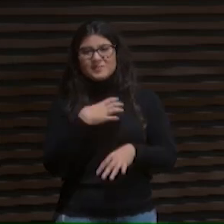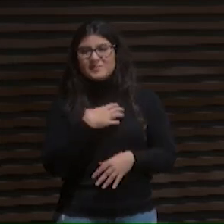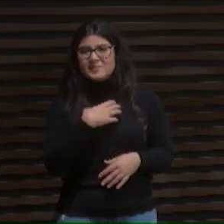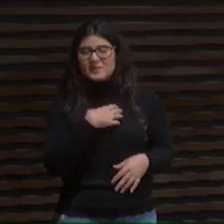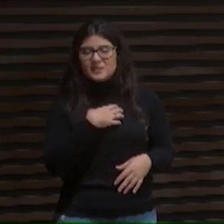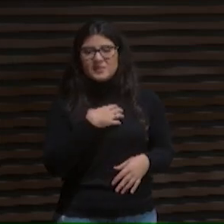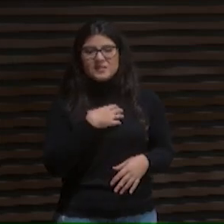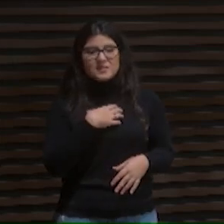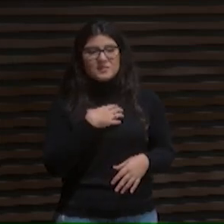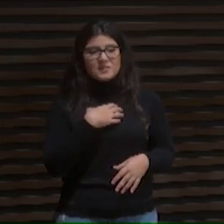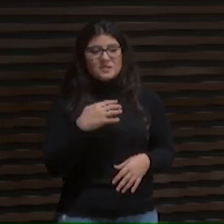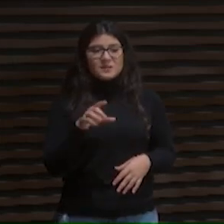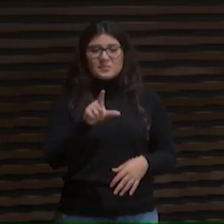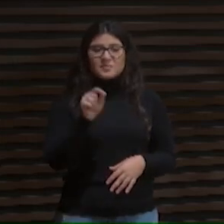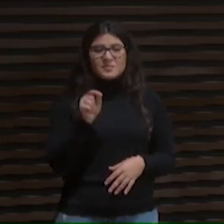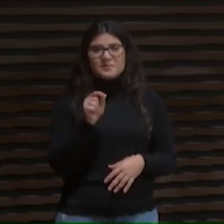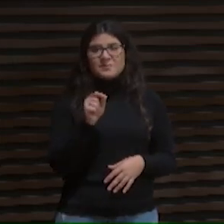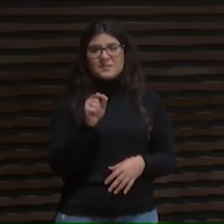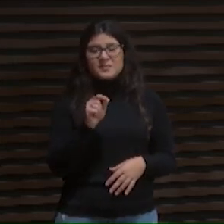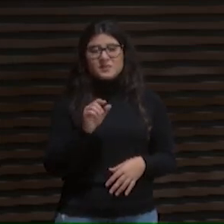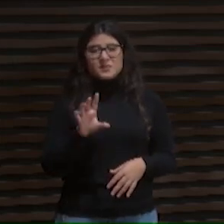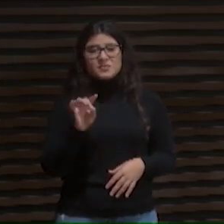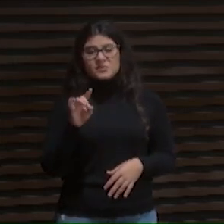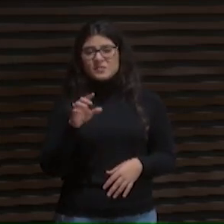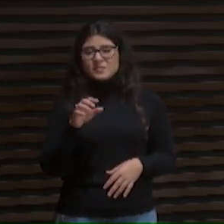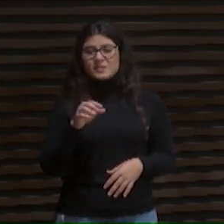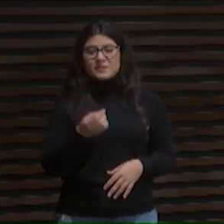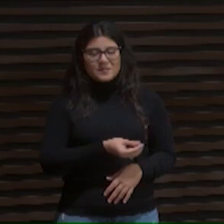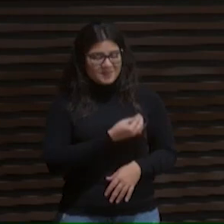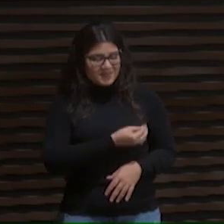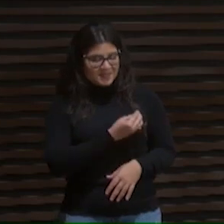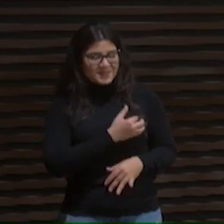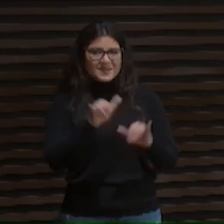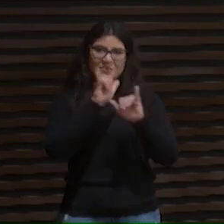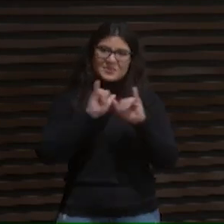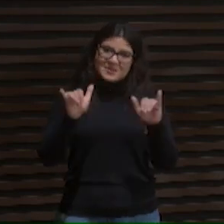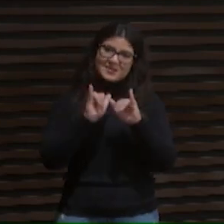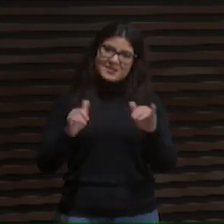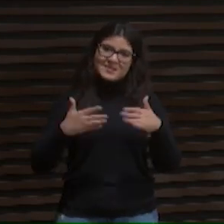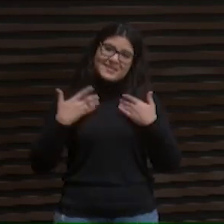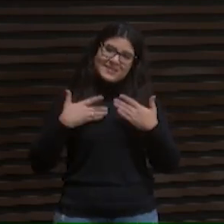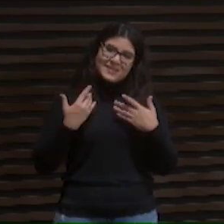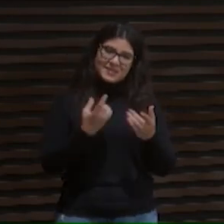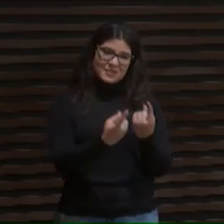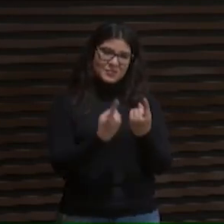circunstância a não olhar e passar a vida anunciando essa alegria aos